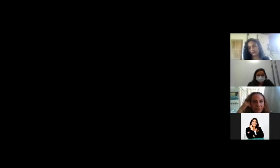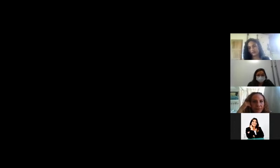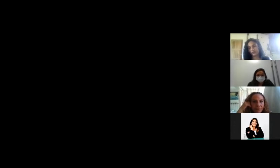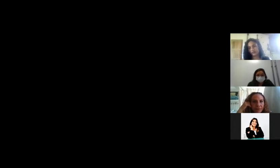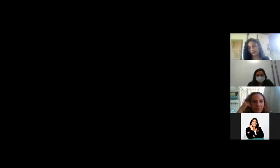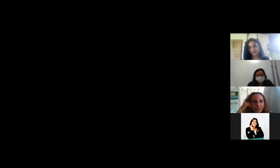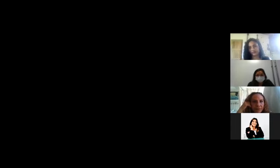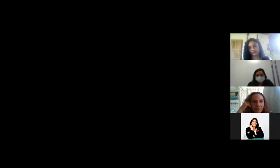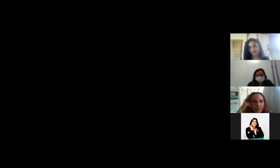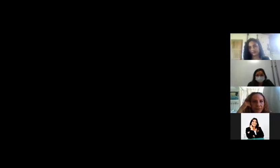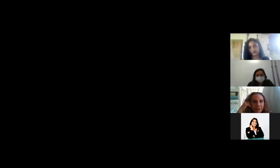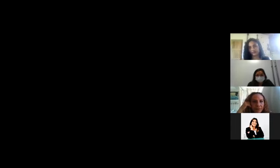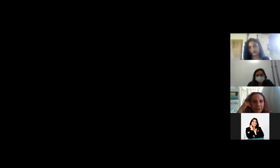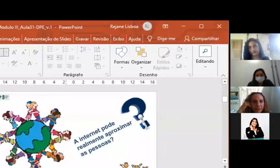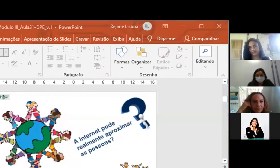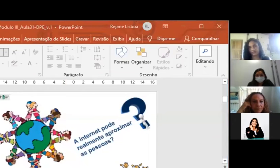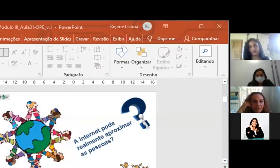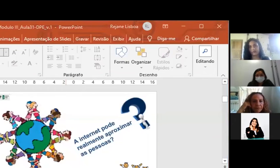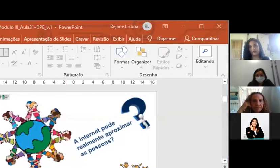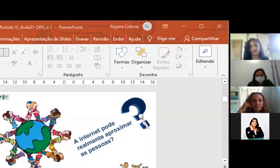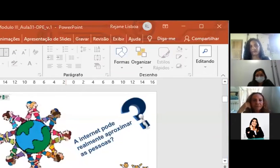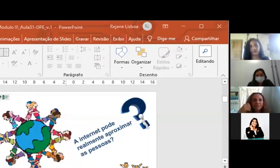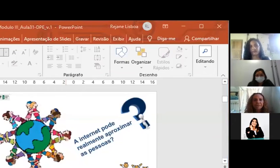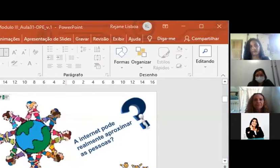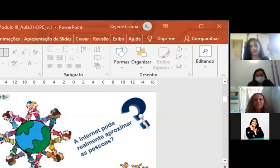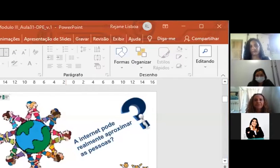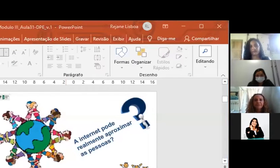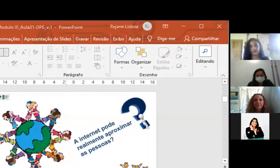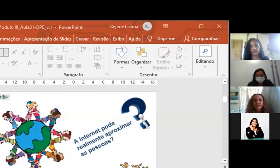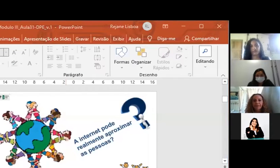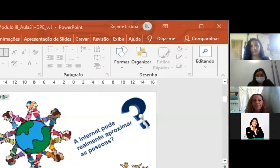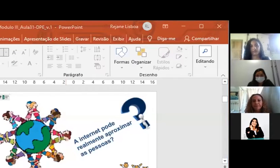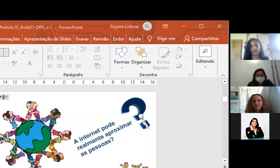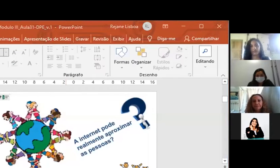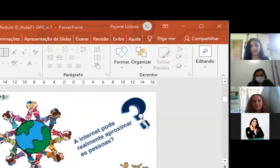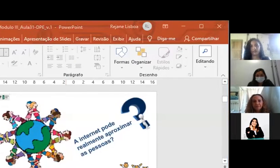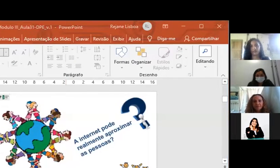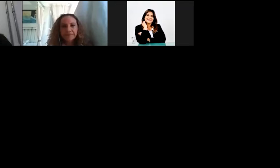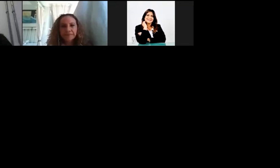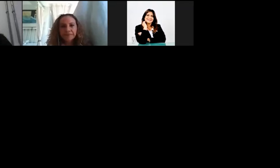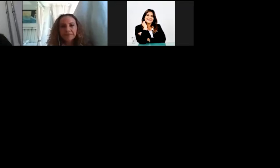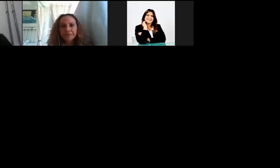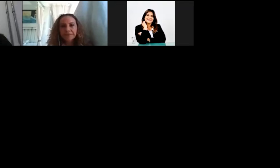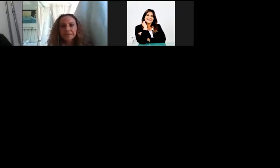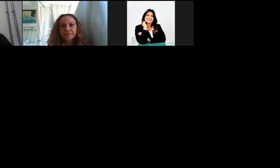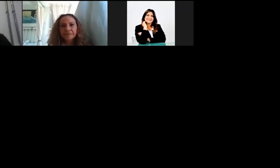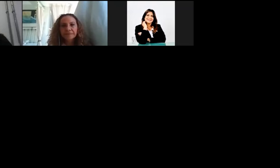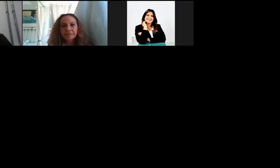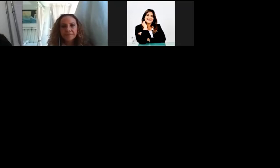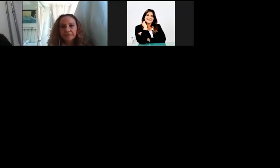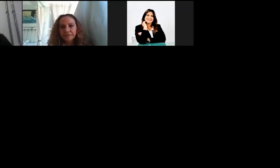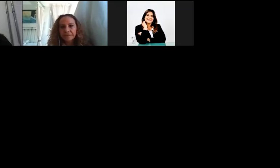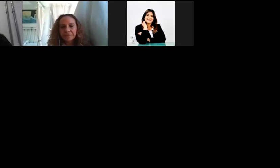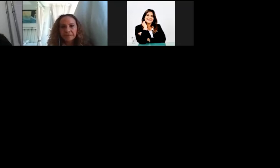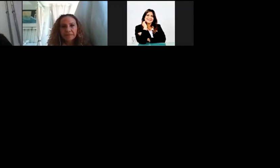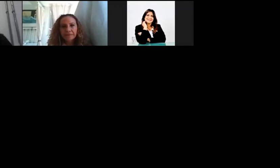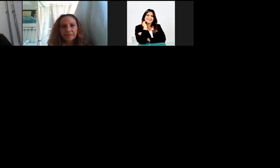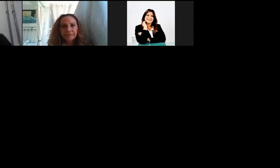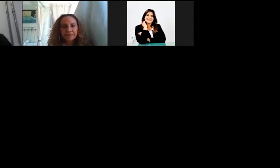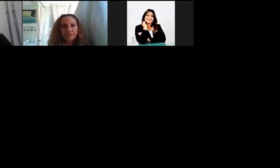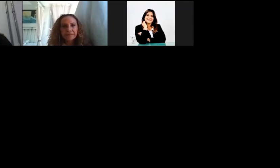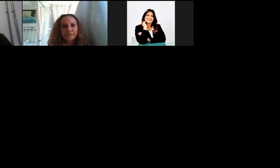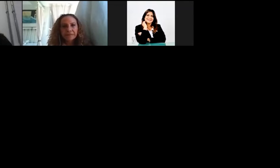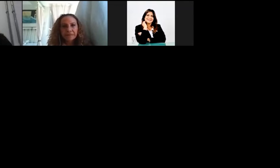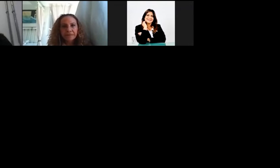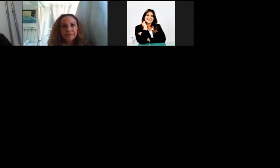online é mais diferente ainda, né? O mundo online ele tem grandes vantagens, mas tem grandes desvantagens, né? E